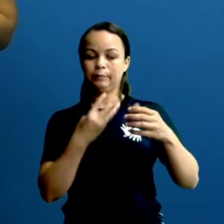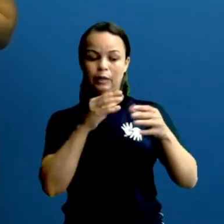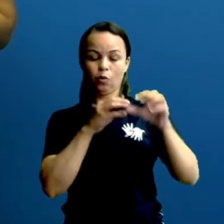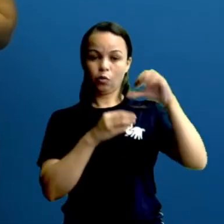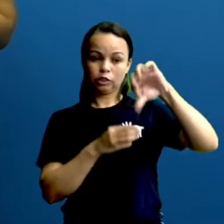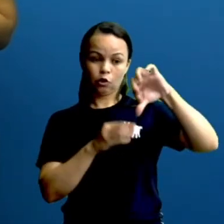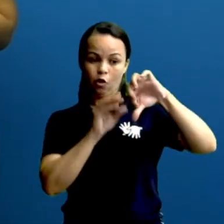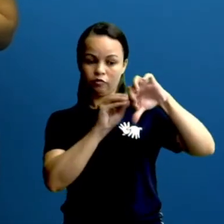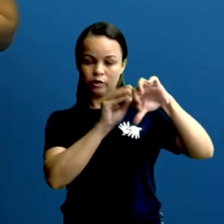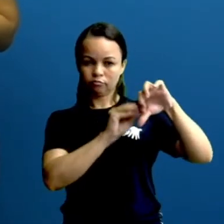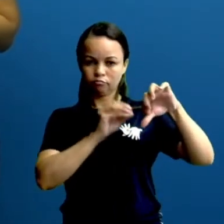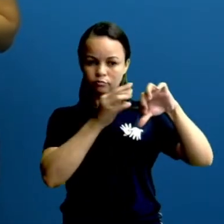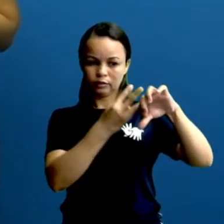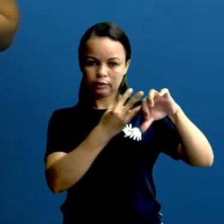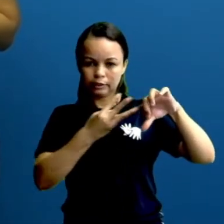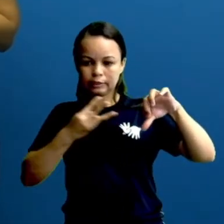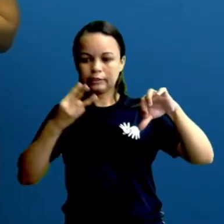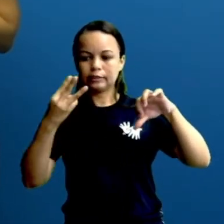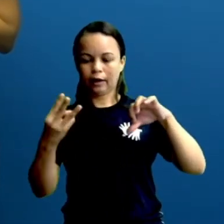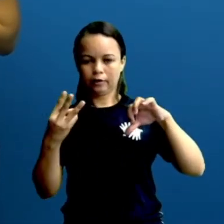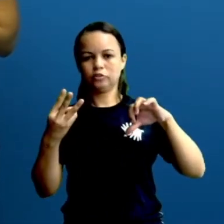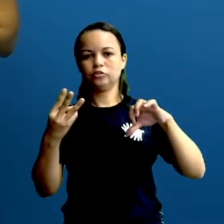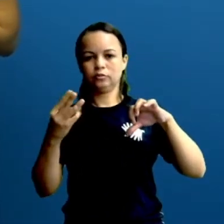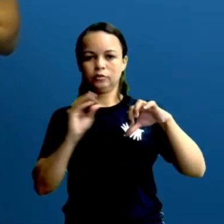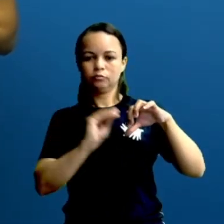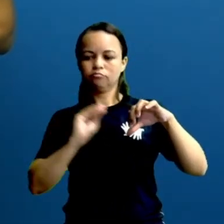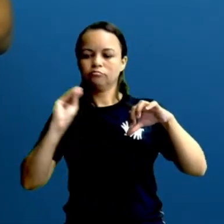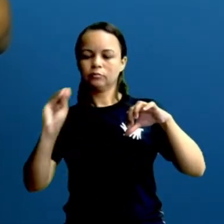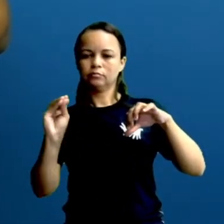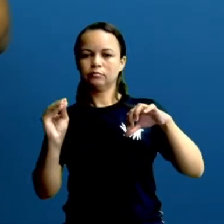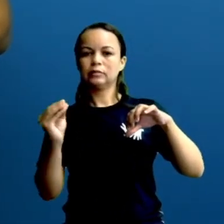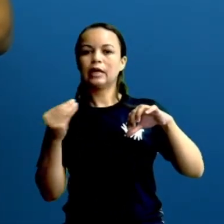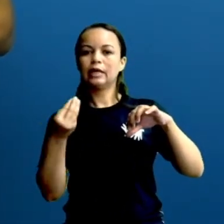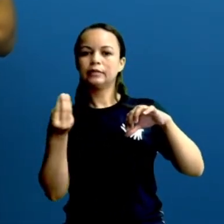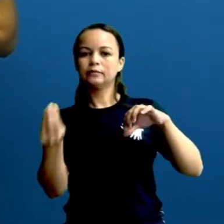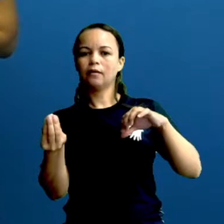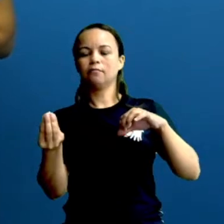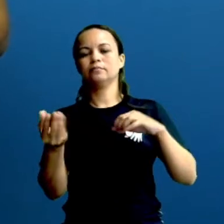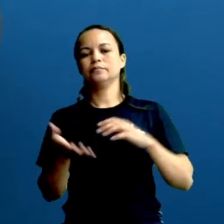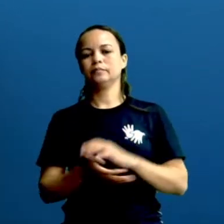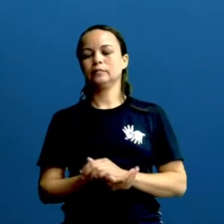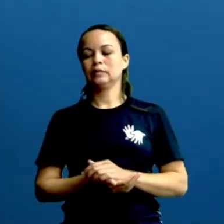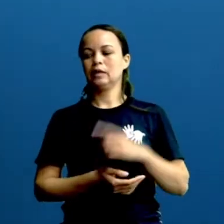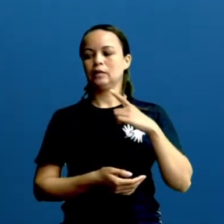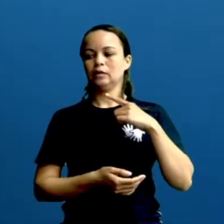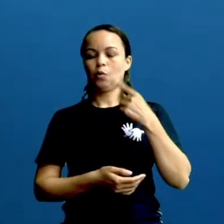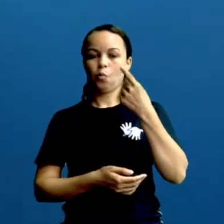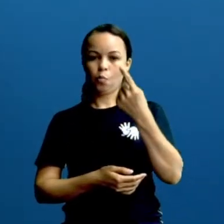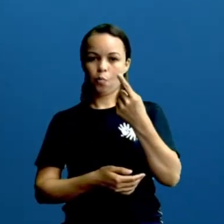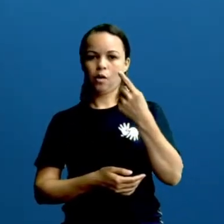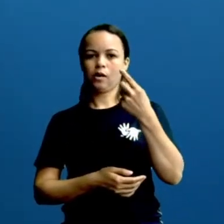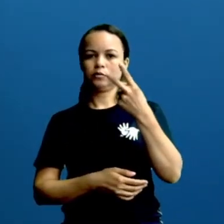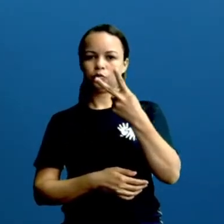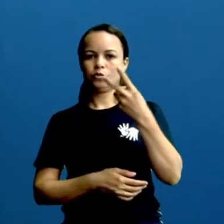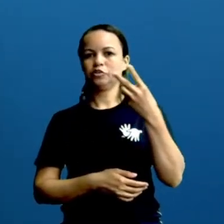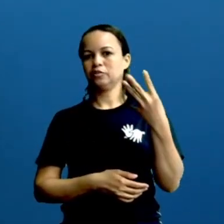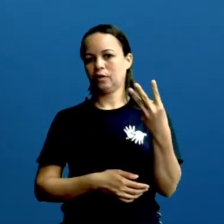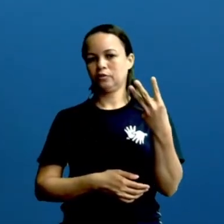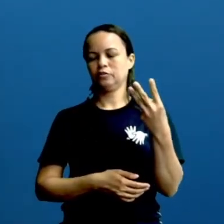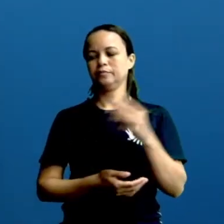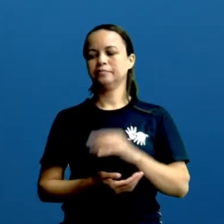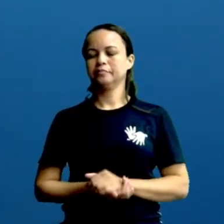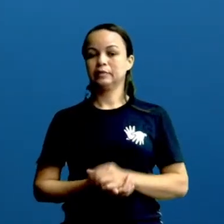então a gente vai cortar 3. A gente vai tirar 3. Ó, tirou 1, 2,